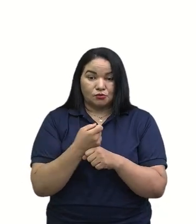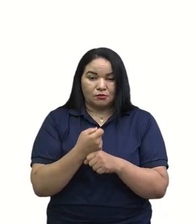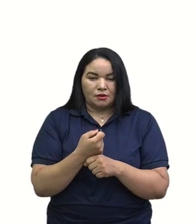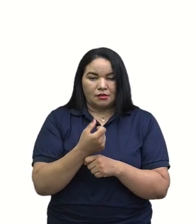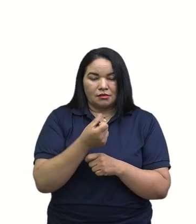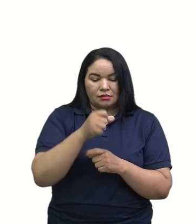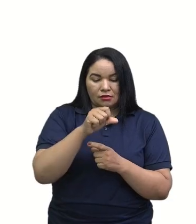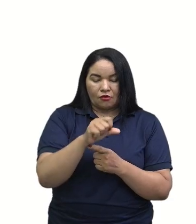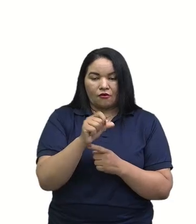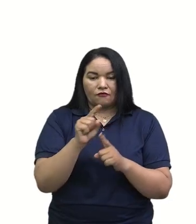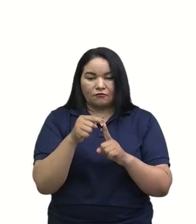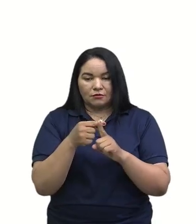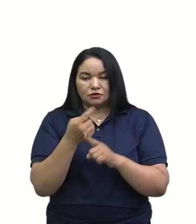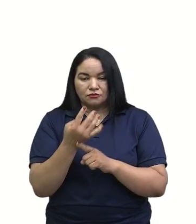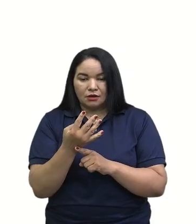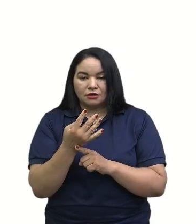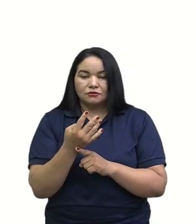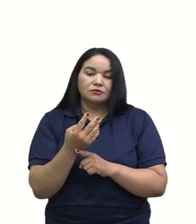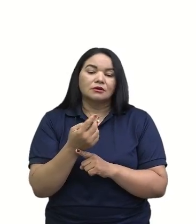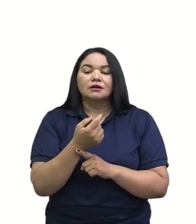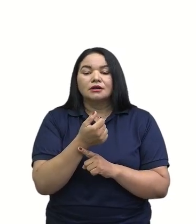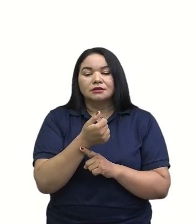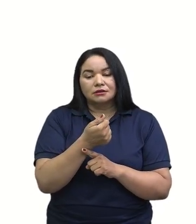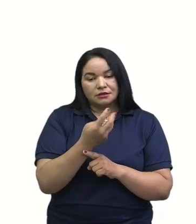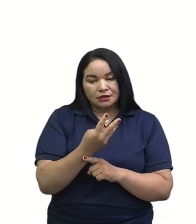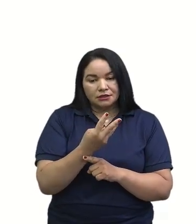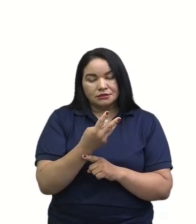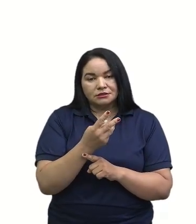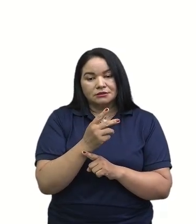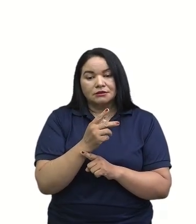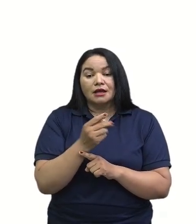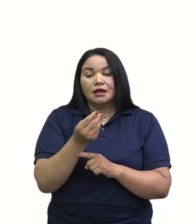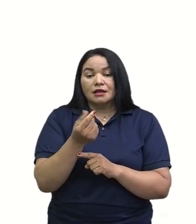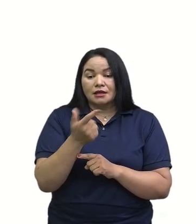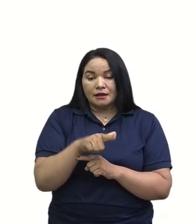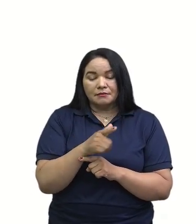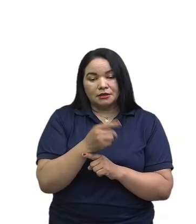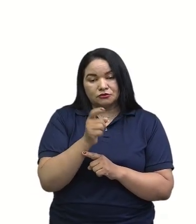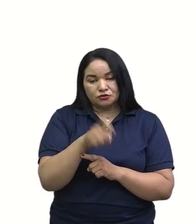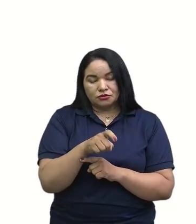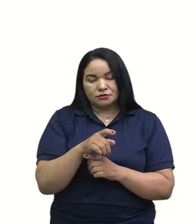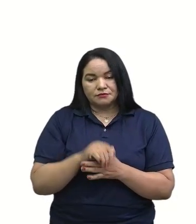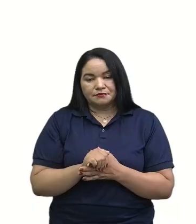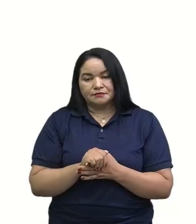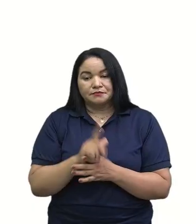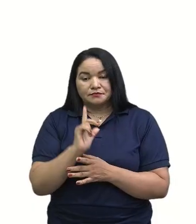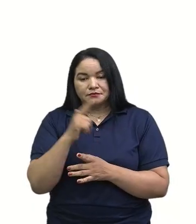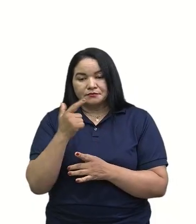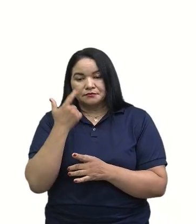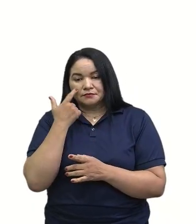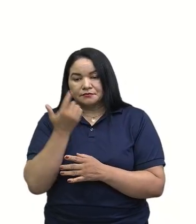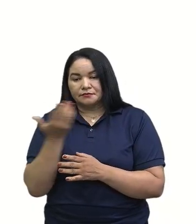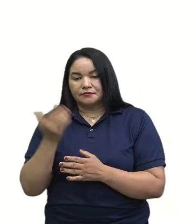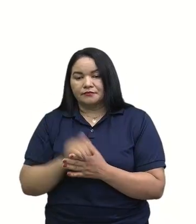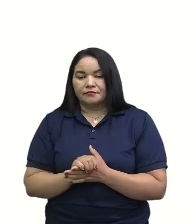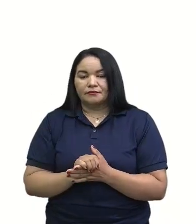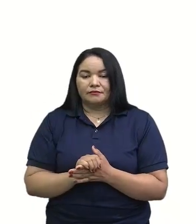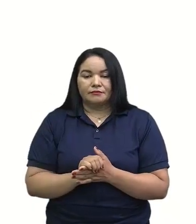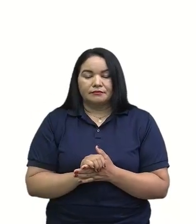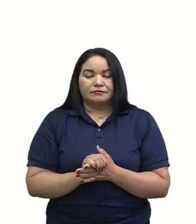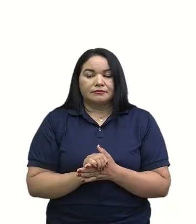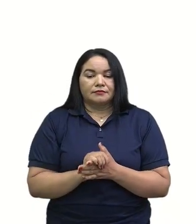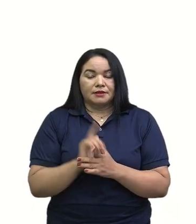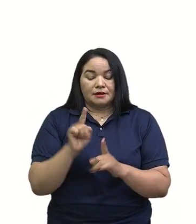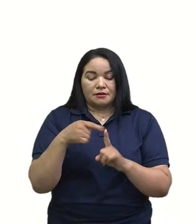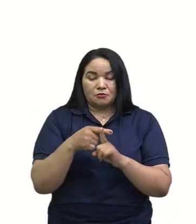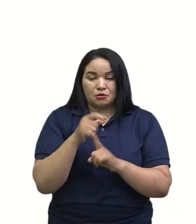13, e a gente repete o x, né? Assim que a gente aprendeu. Tem outro cálculo para a gente fazer aí, ó. Olha só, temos aqui, ó,